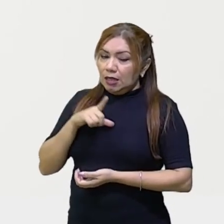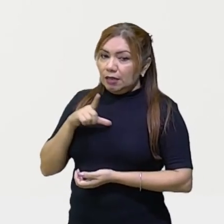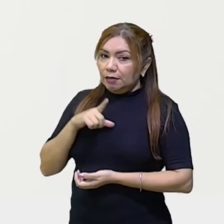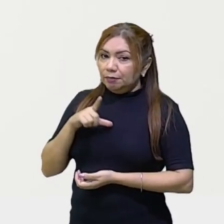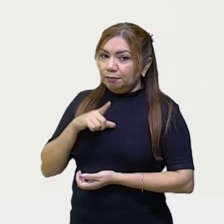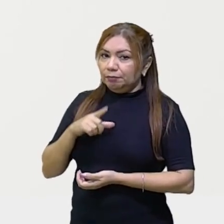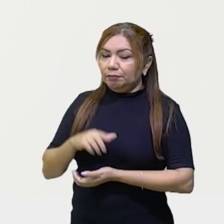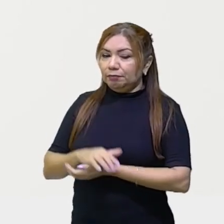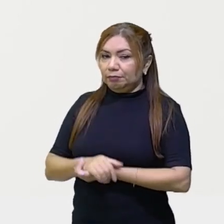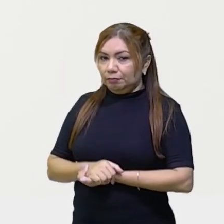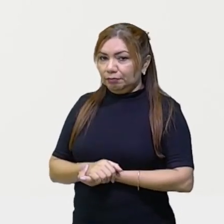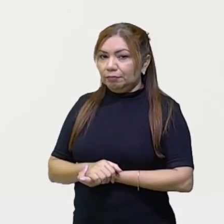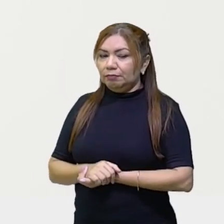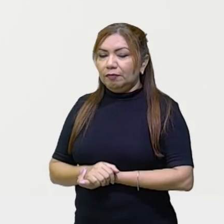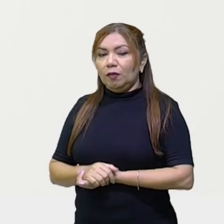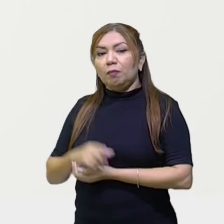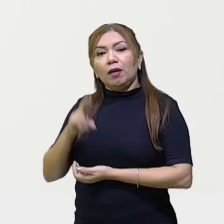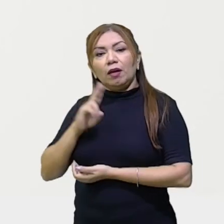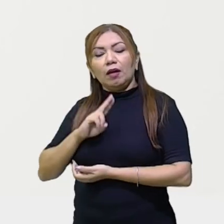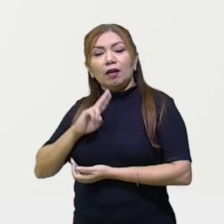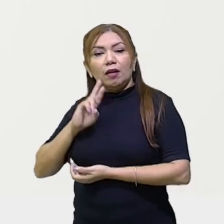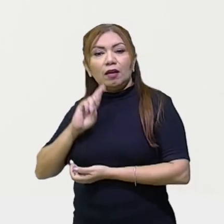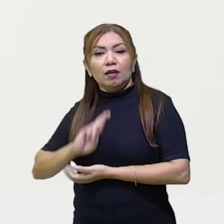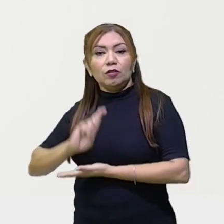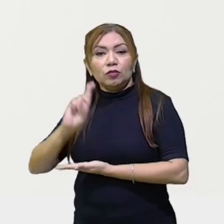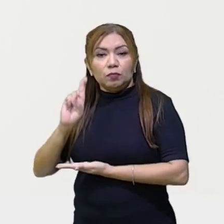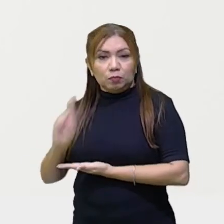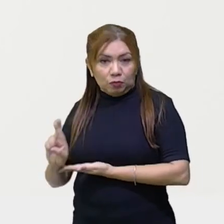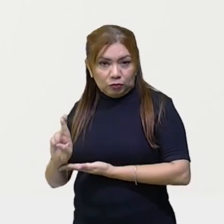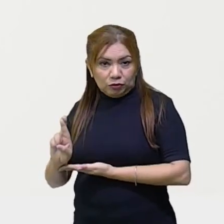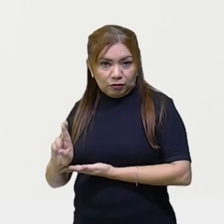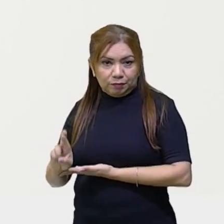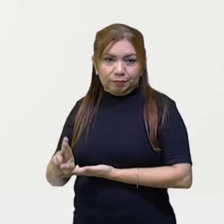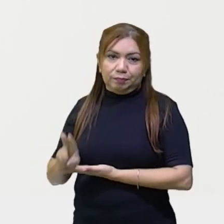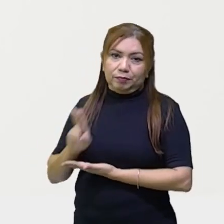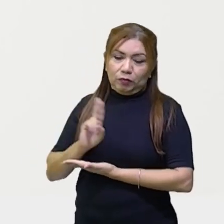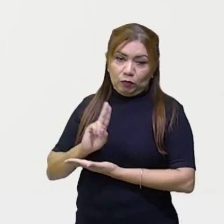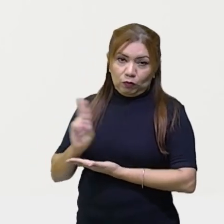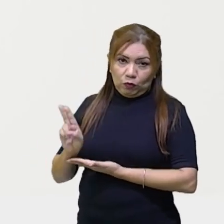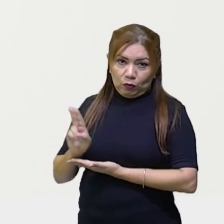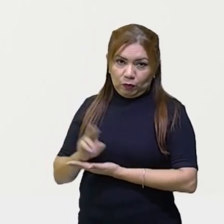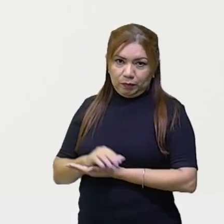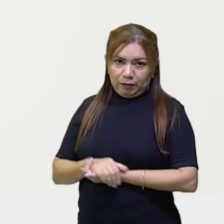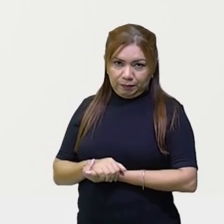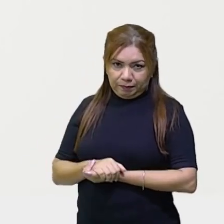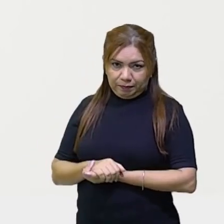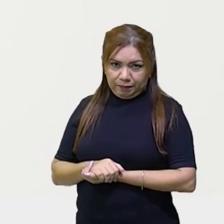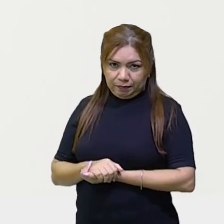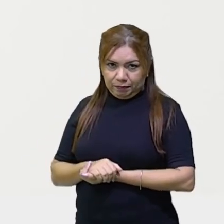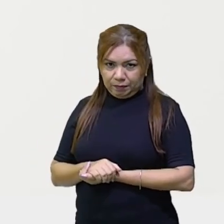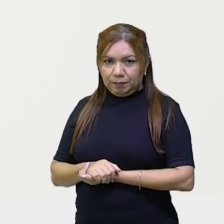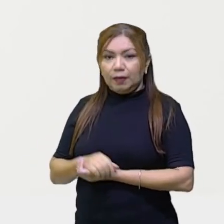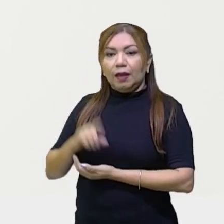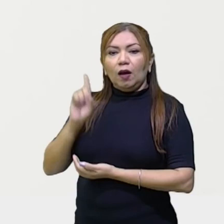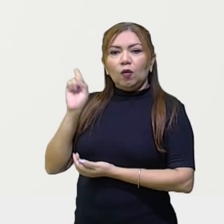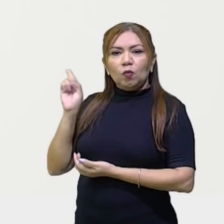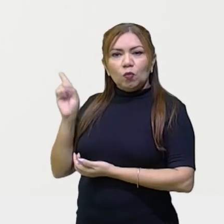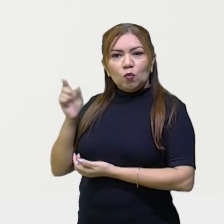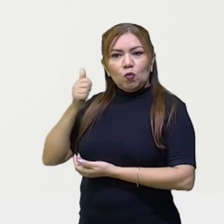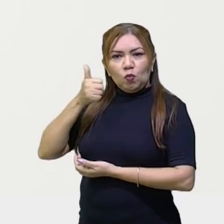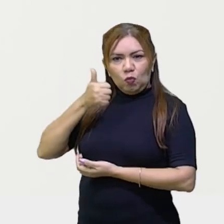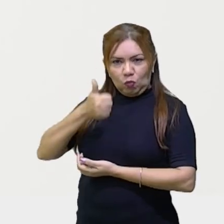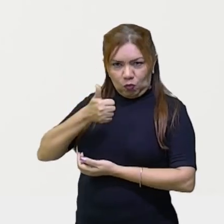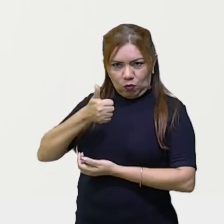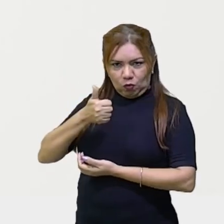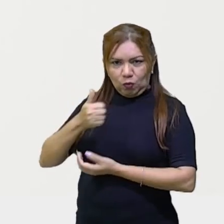estaria dando a resposta por quê Porque este primeiro o senhor aqui é uma pirâmide